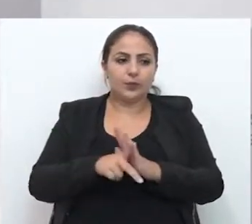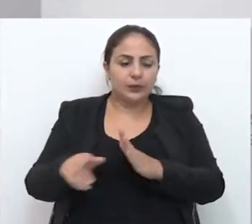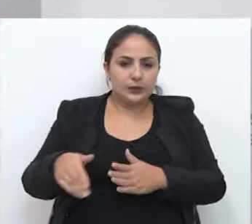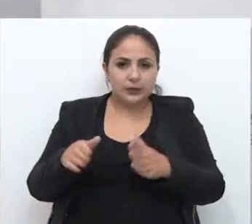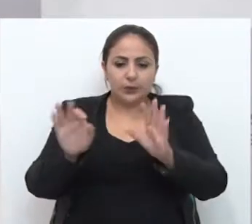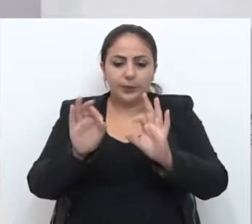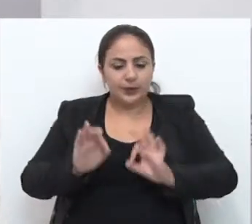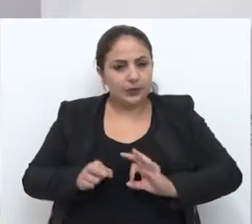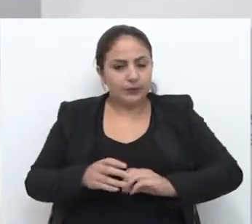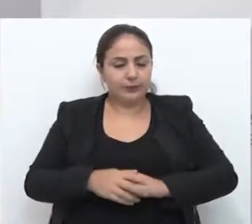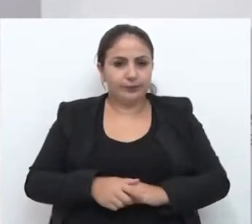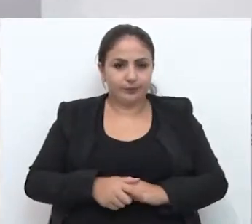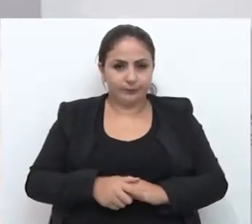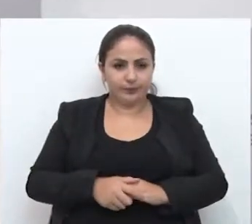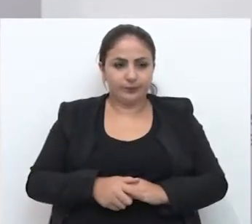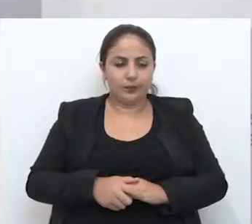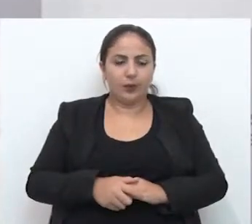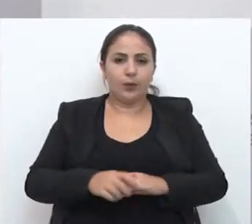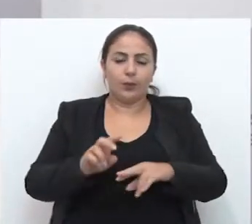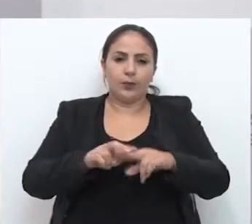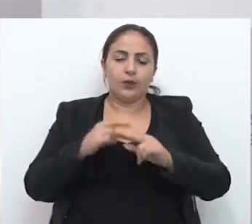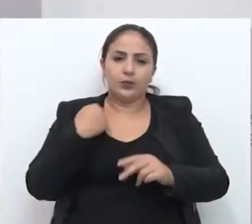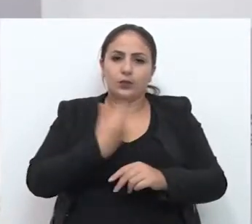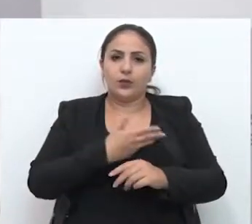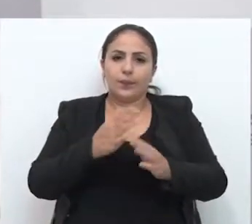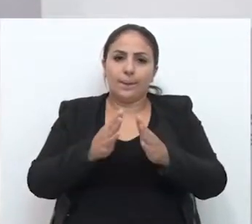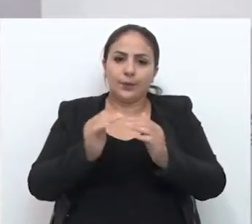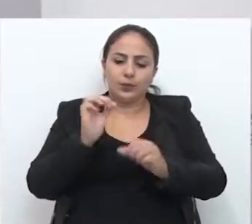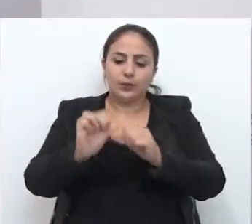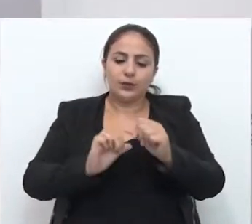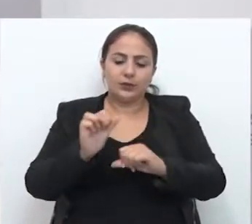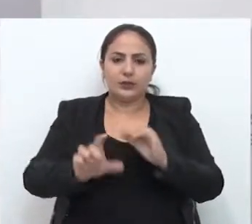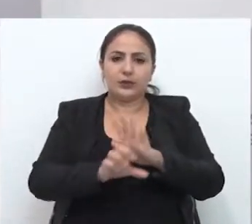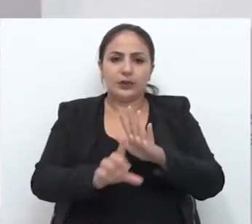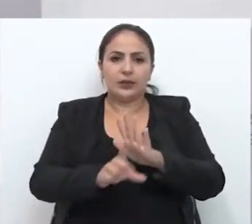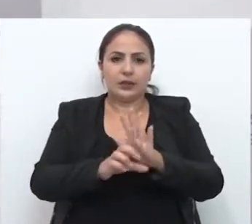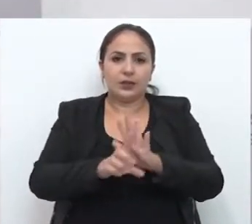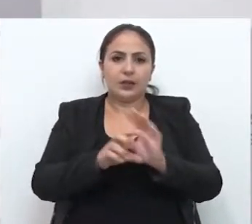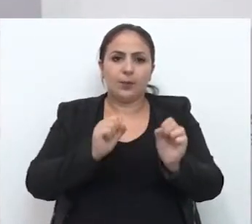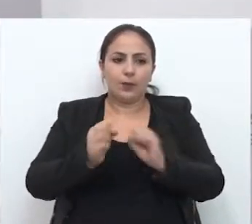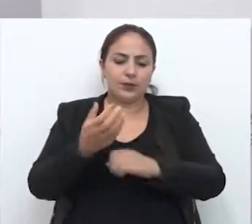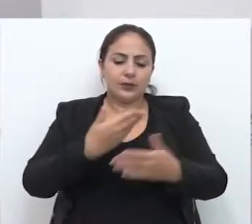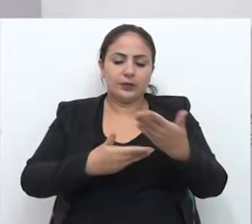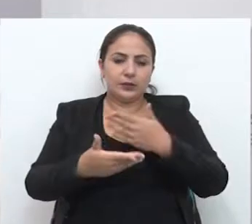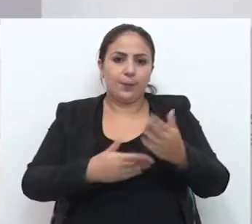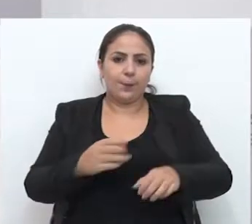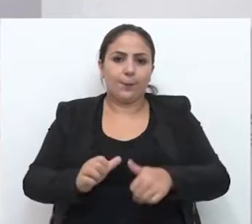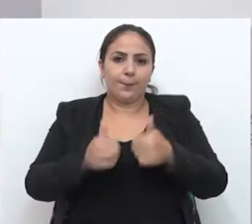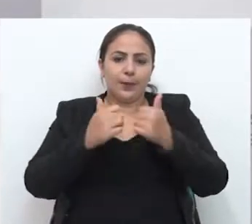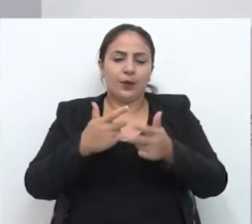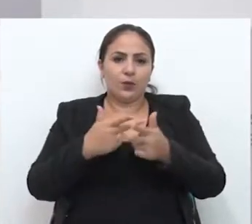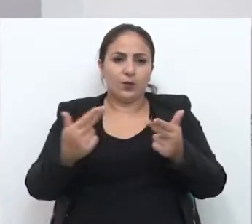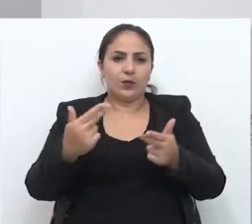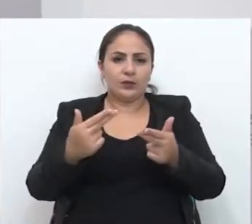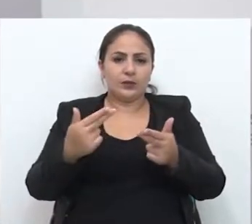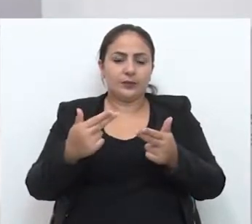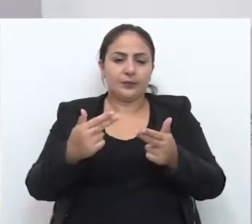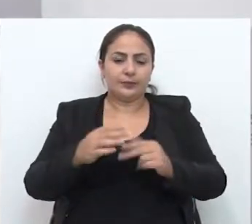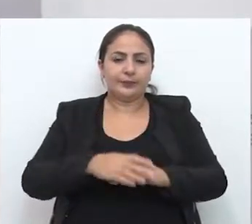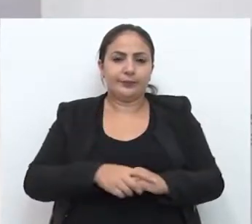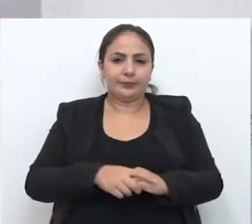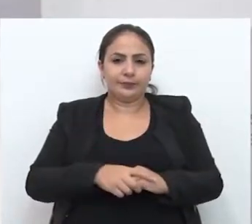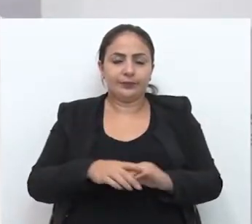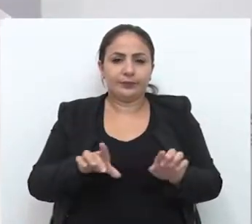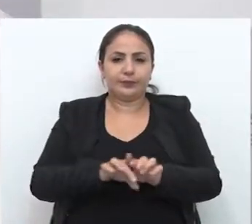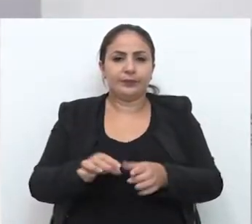de carreira, de plano de carreira para elas. Então é isso que nós estamos pedindo, uma alteração na lei que venha contemplar com o melhor plano de carreira a